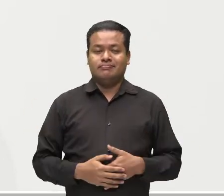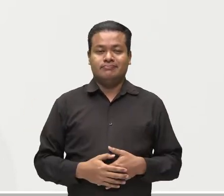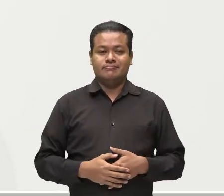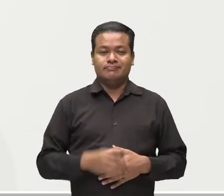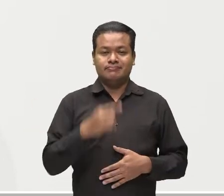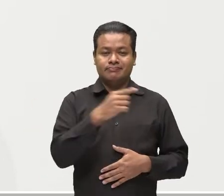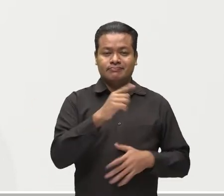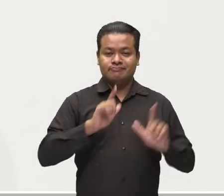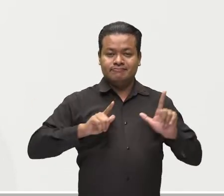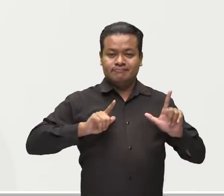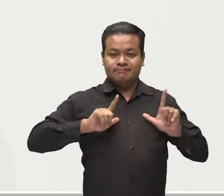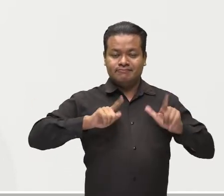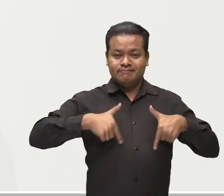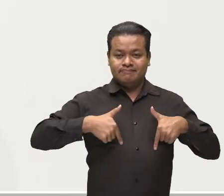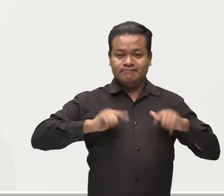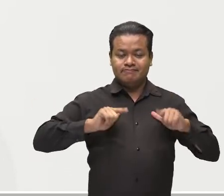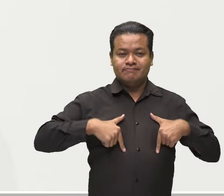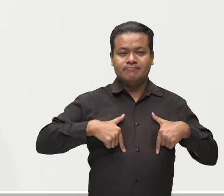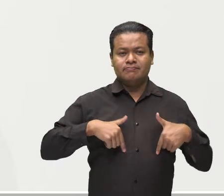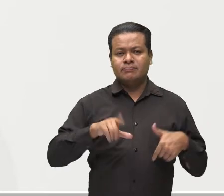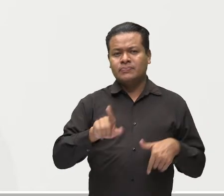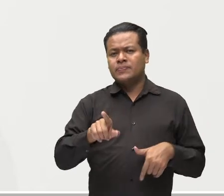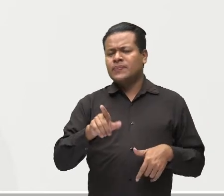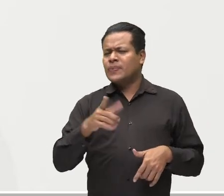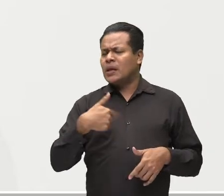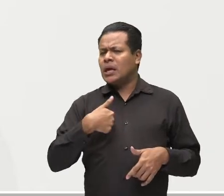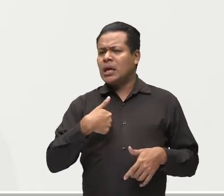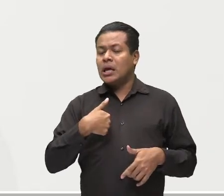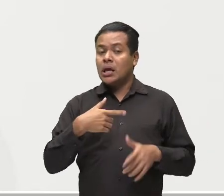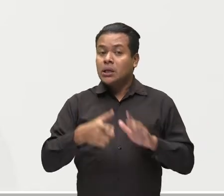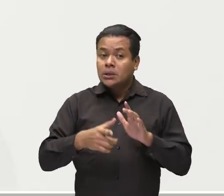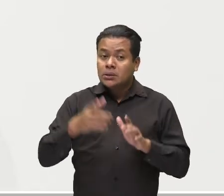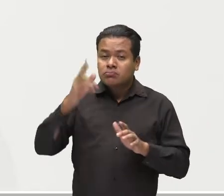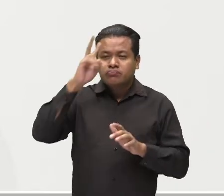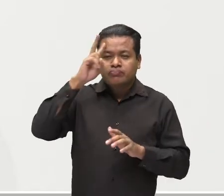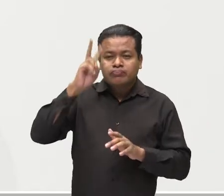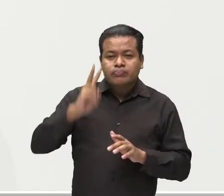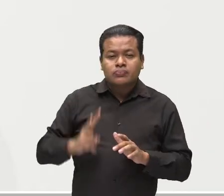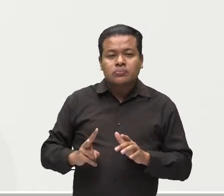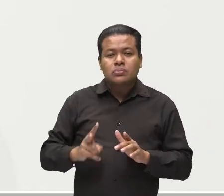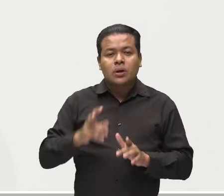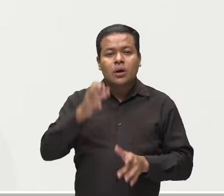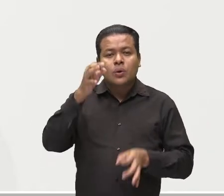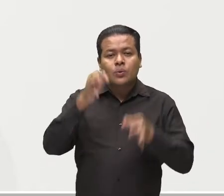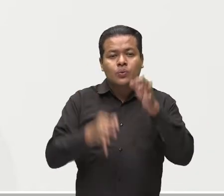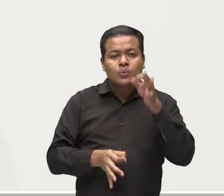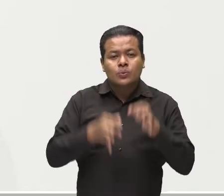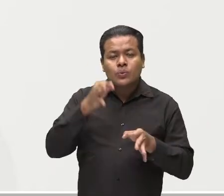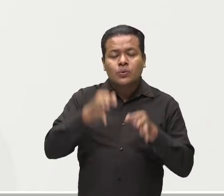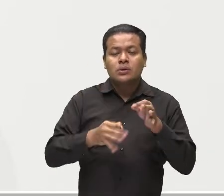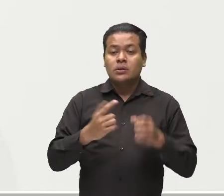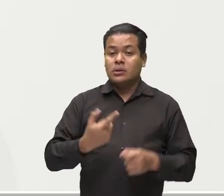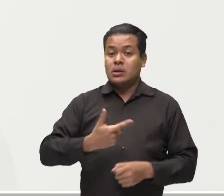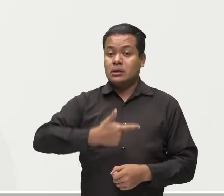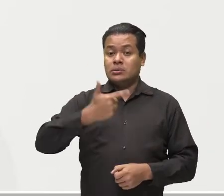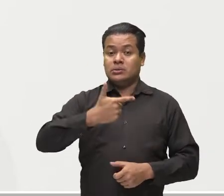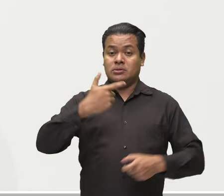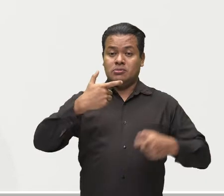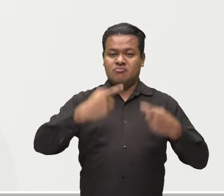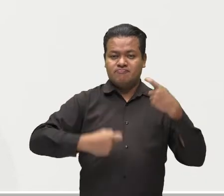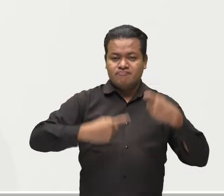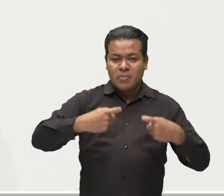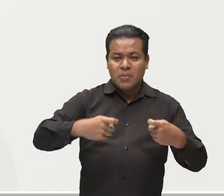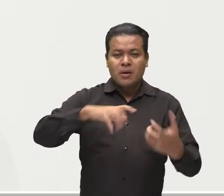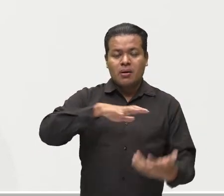dos israelenses ali, um argumento principal, né, principalmente desde o começo, foi com relação à Segunda Guerra Mundial, né? Eles têm que